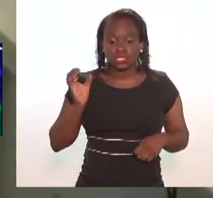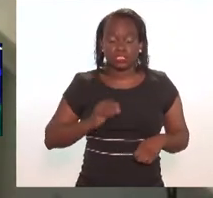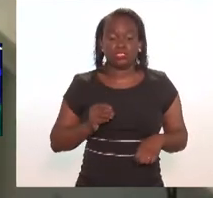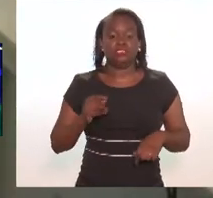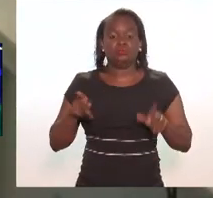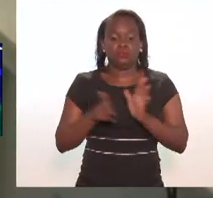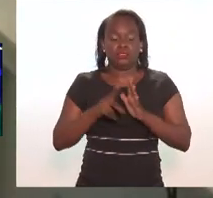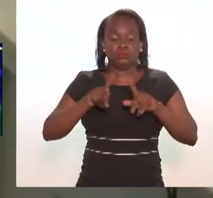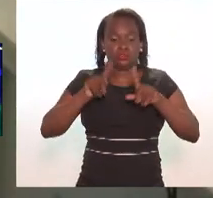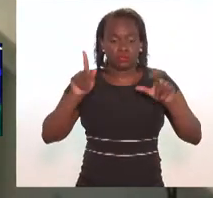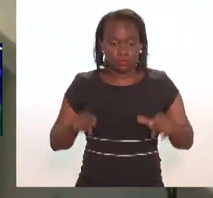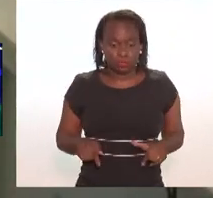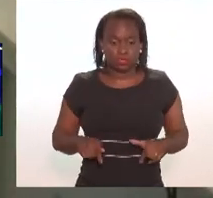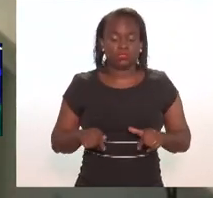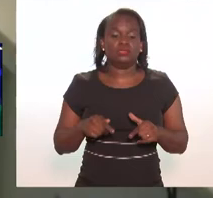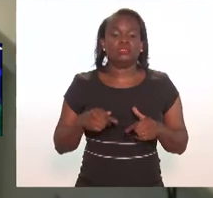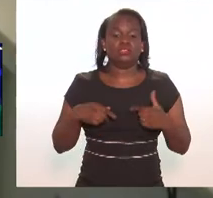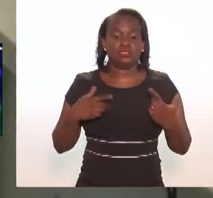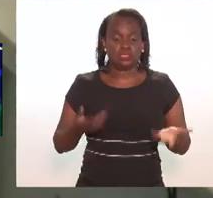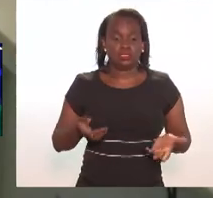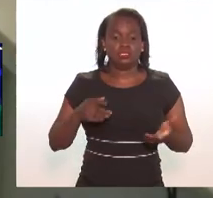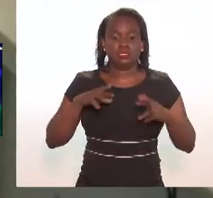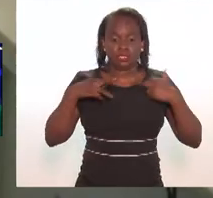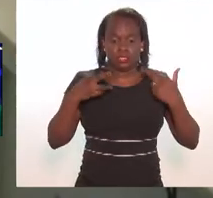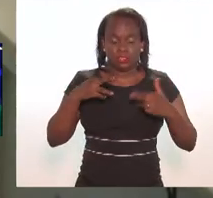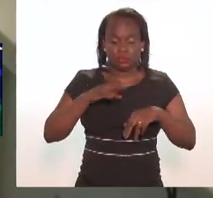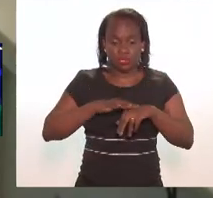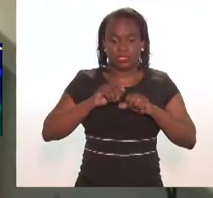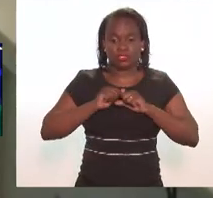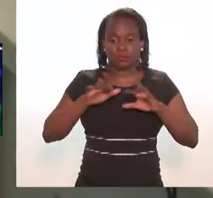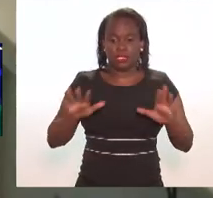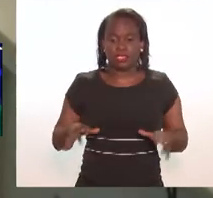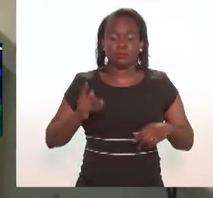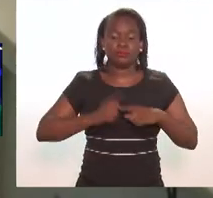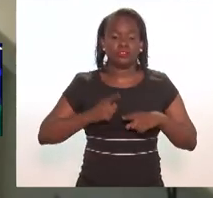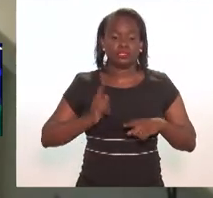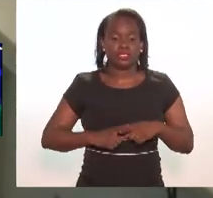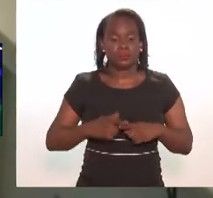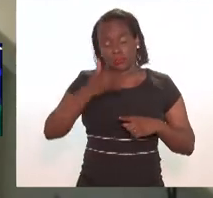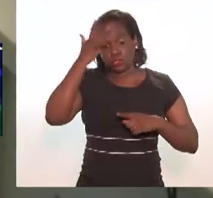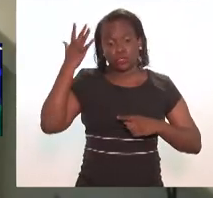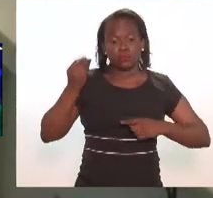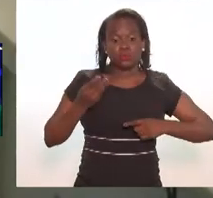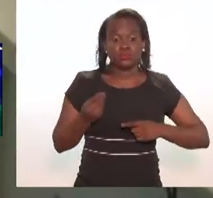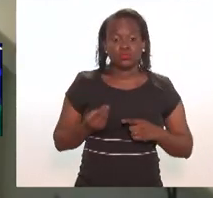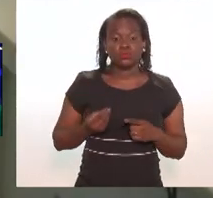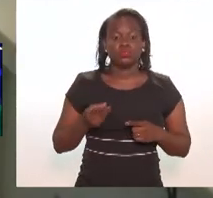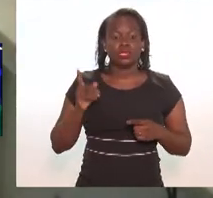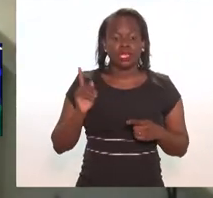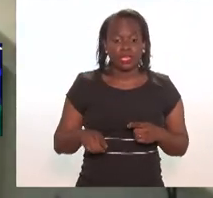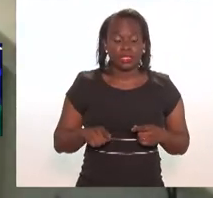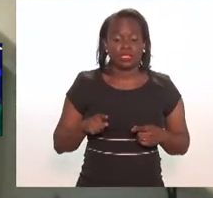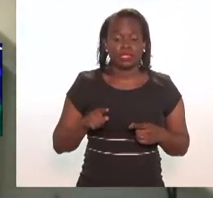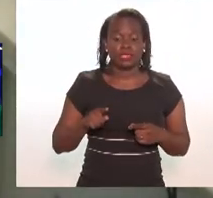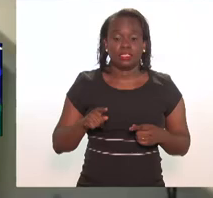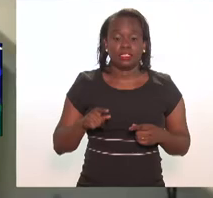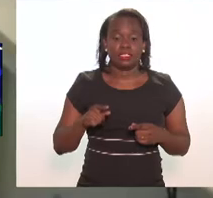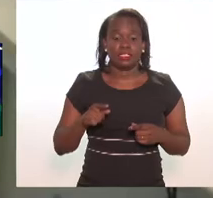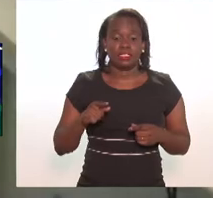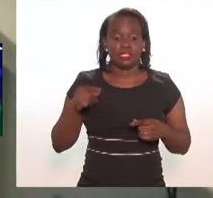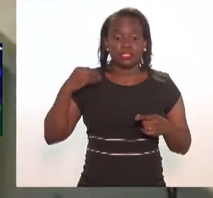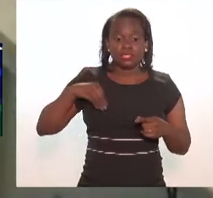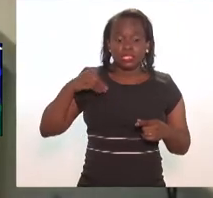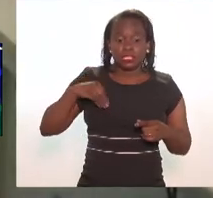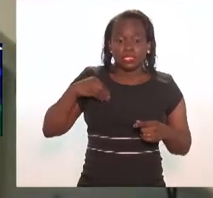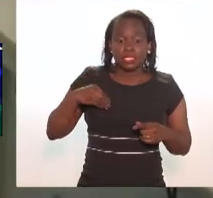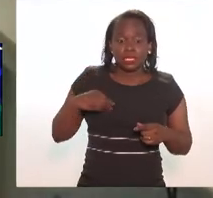dos servidores públicos nesta pandemia, visto que, para muitos, essa é uma fonte de